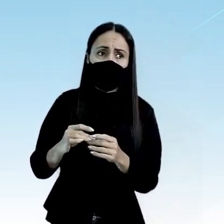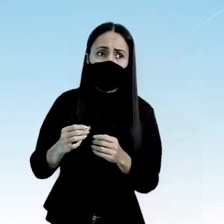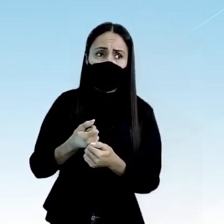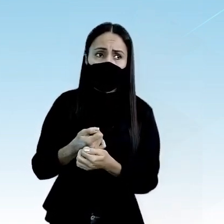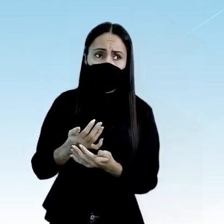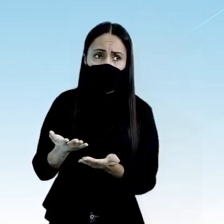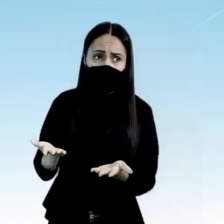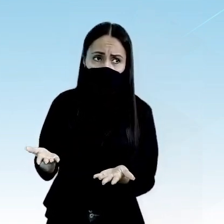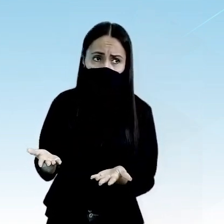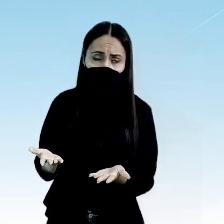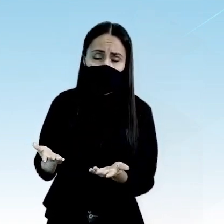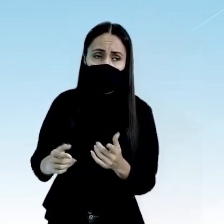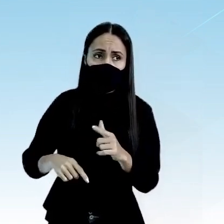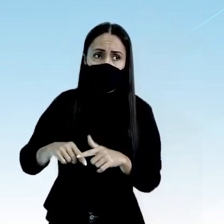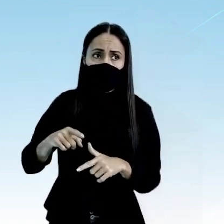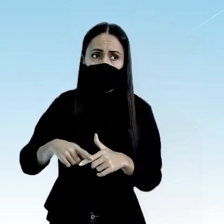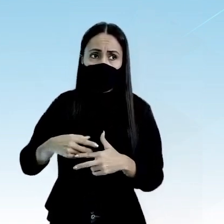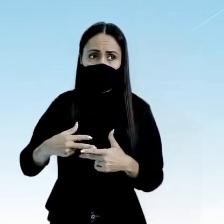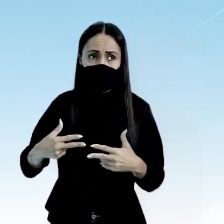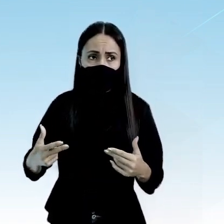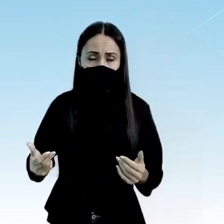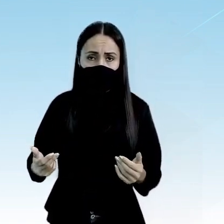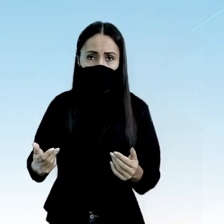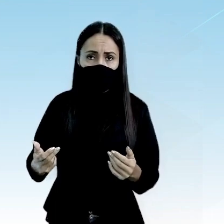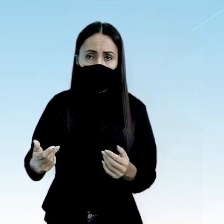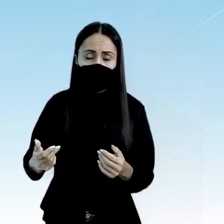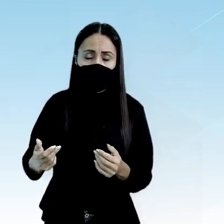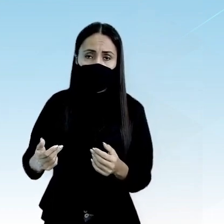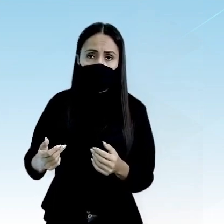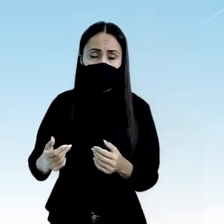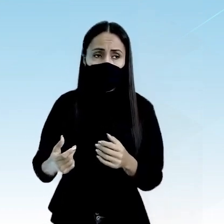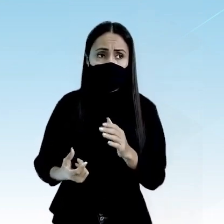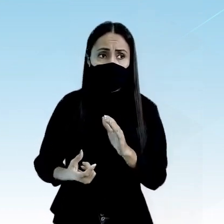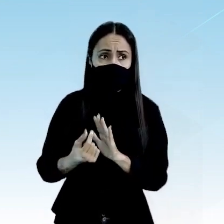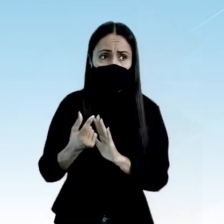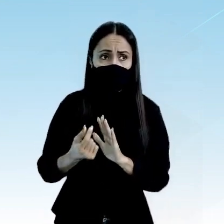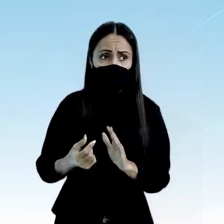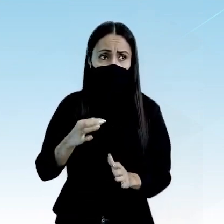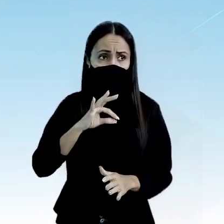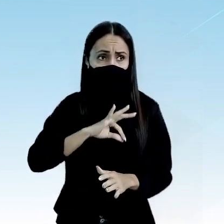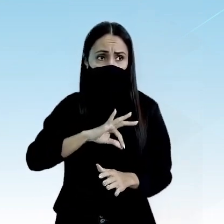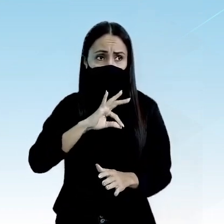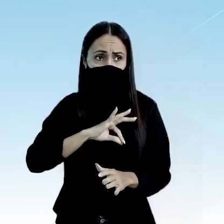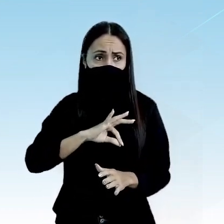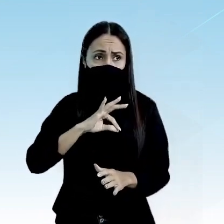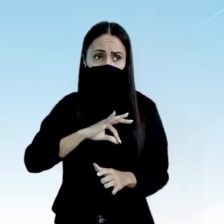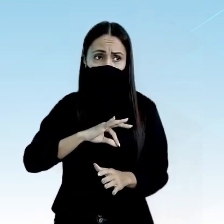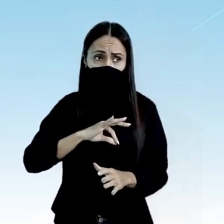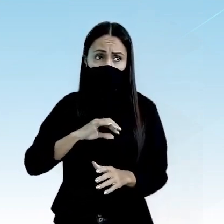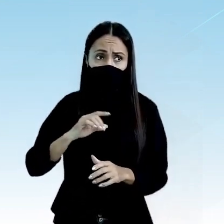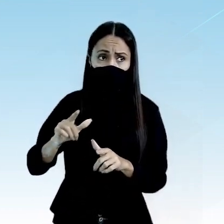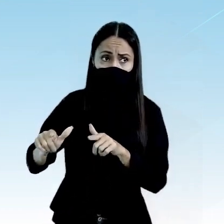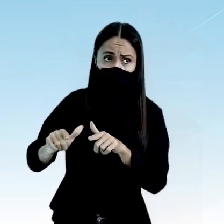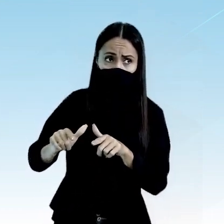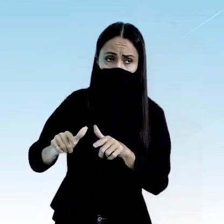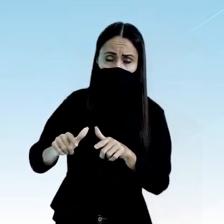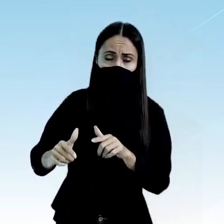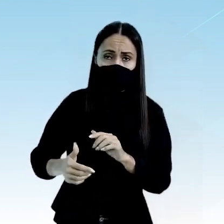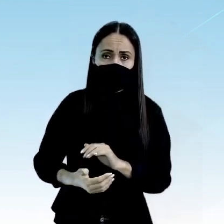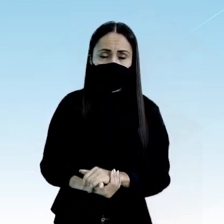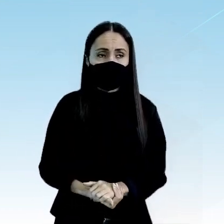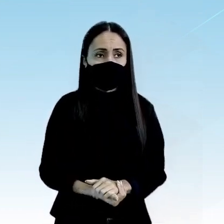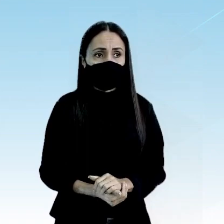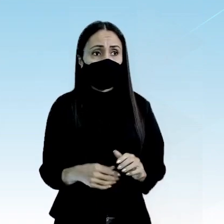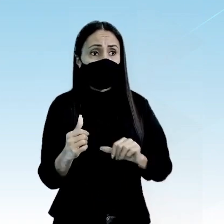oferecer-lhes a matéria-prima, né, em uma remuneração pelo serviço realizado. Então, essa forma